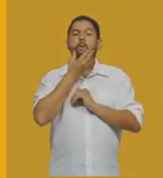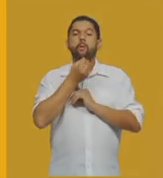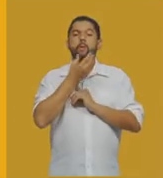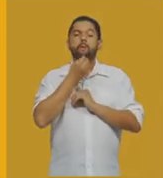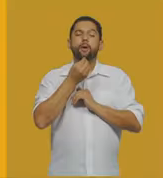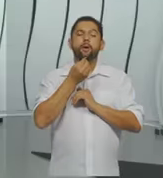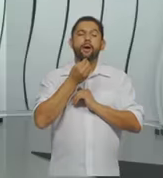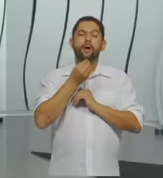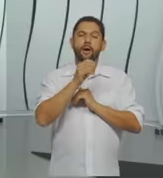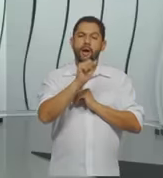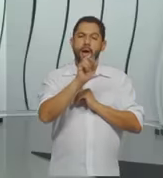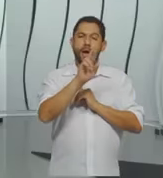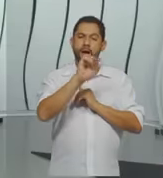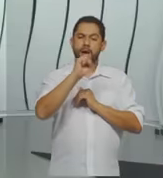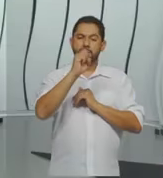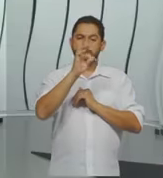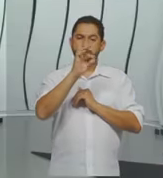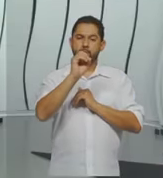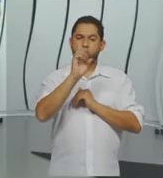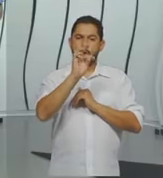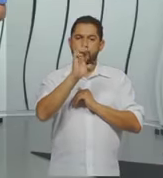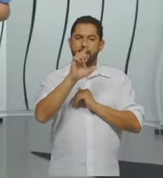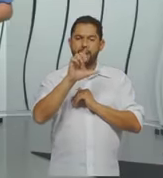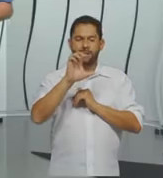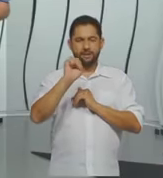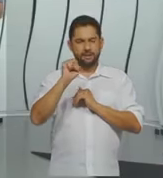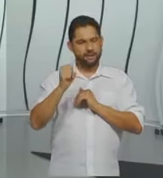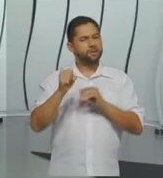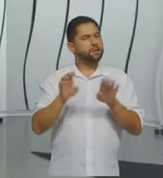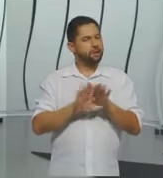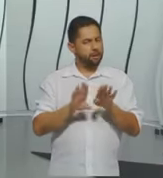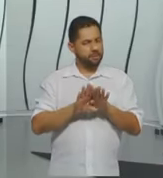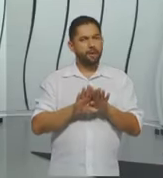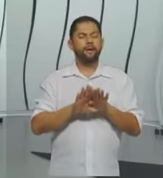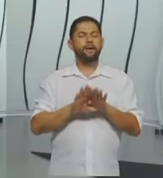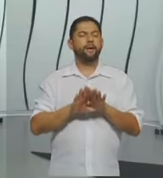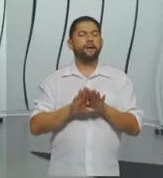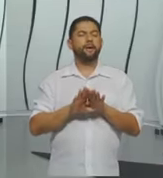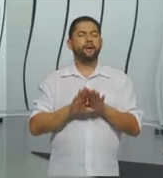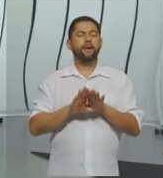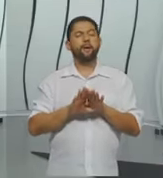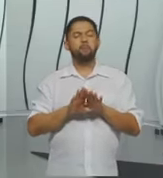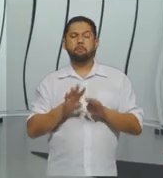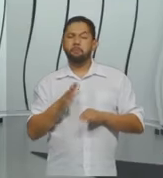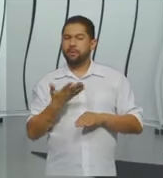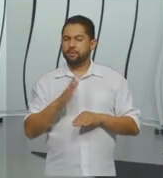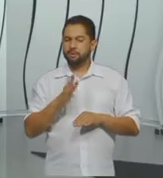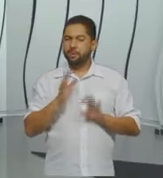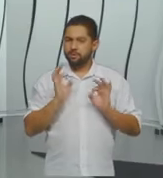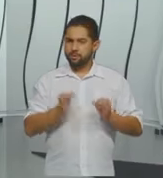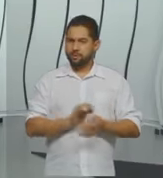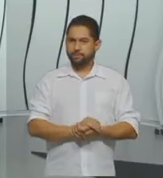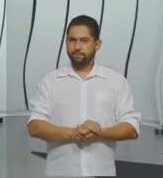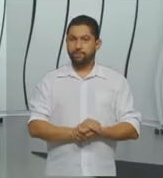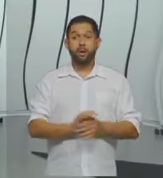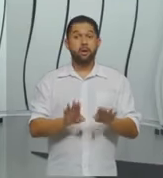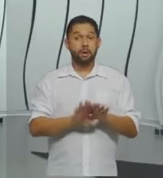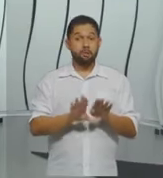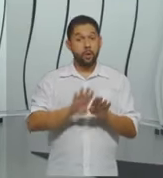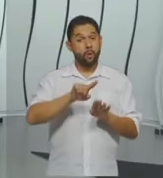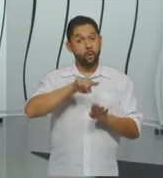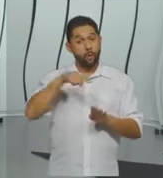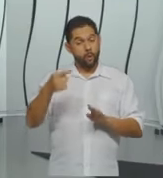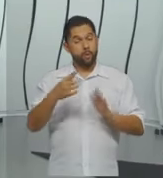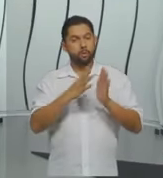construção. Mas nada que impedisse um outro sujeito, lá da época também da Alexandria, do